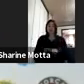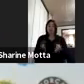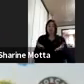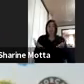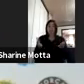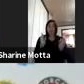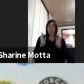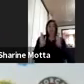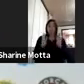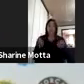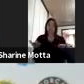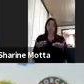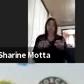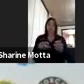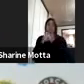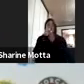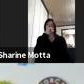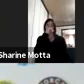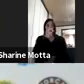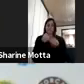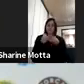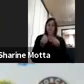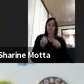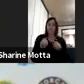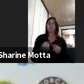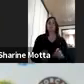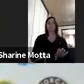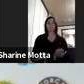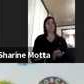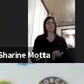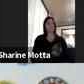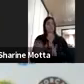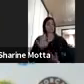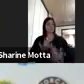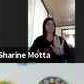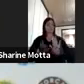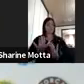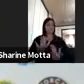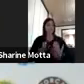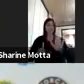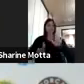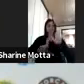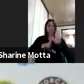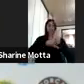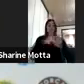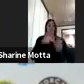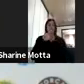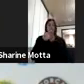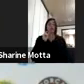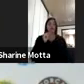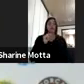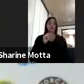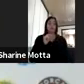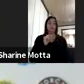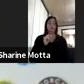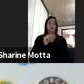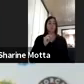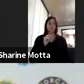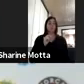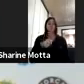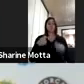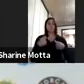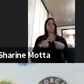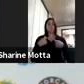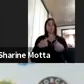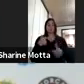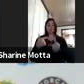complexo. Ela mesma fala, que já está meio confuso, né? As questões da legislação, enquanto o Ministério